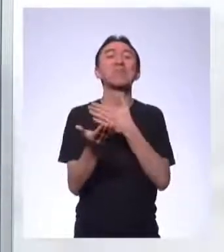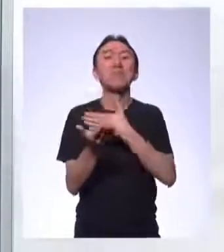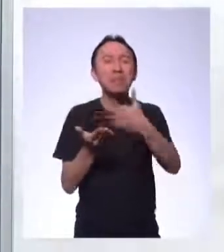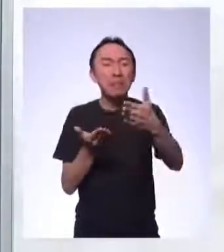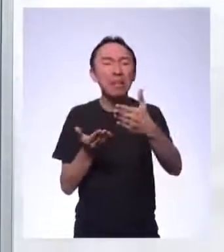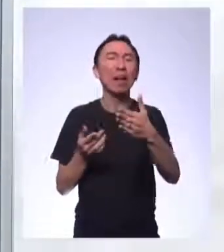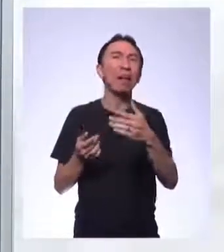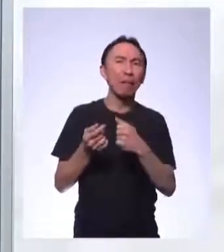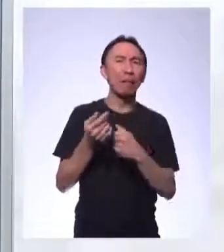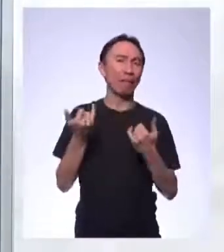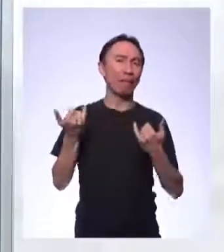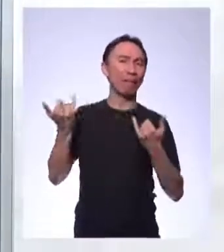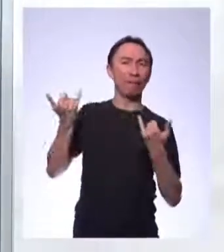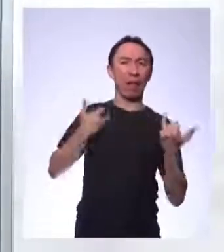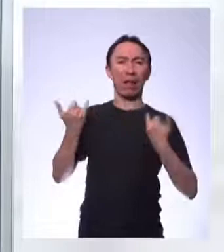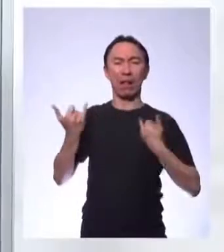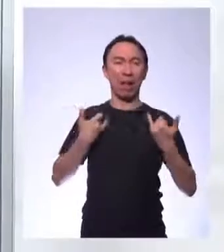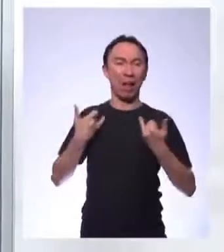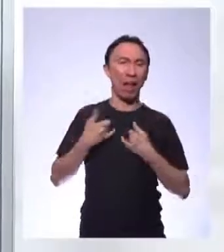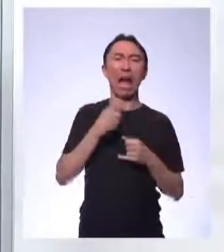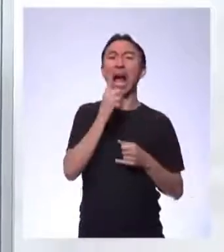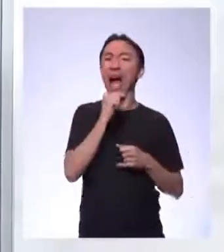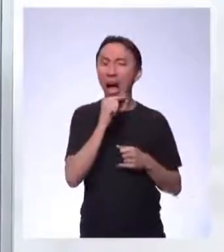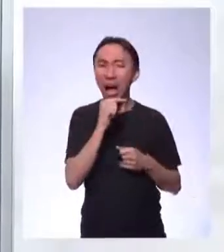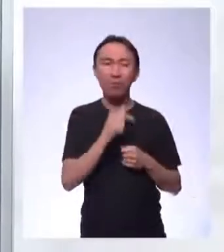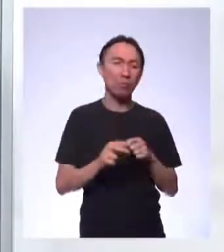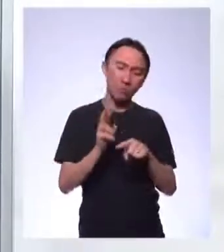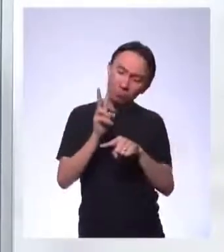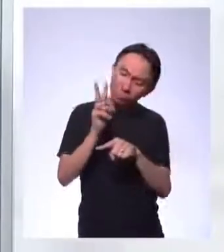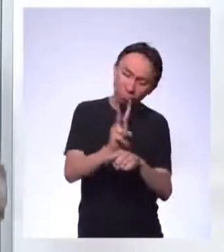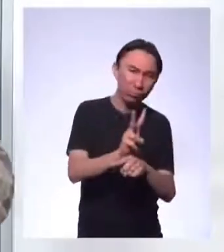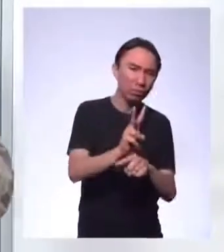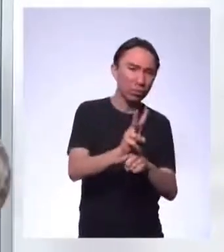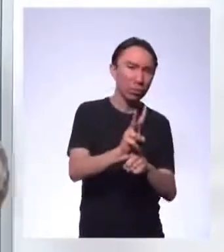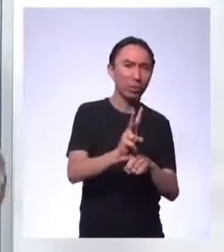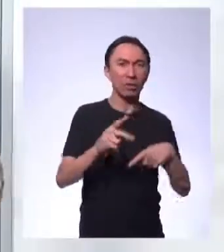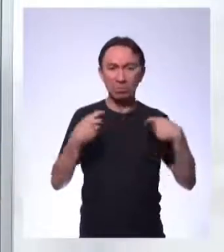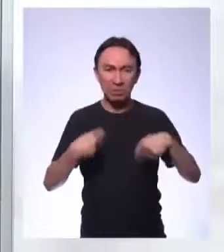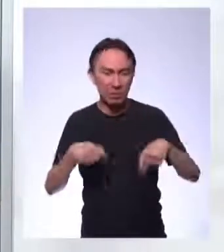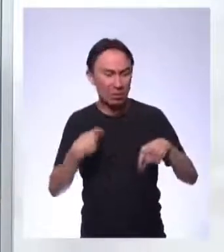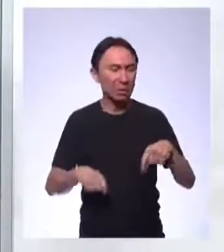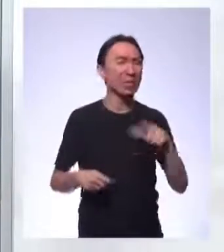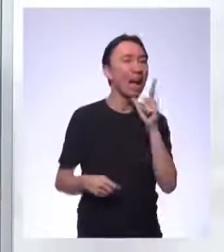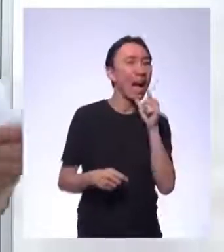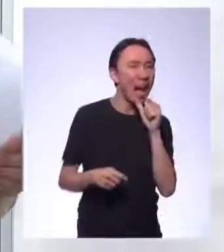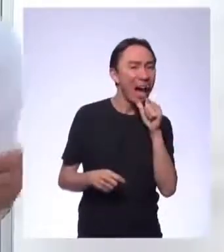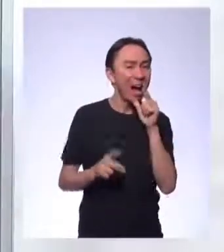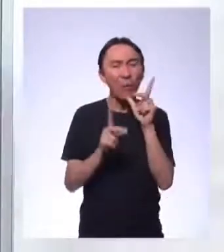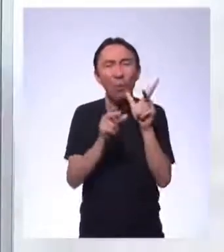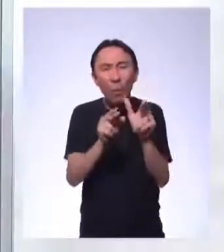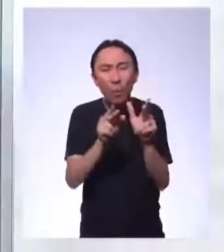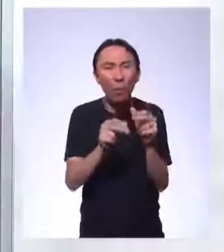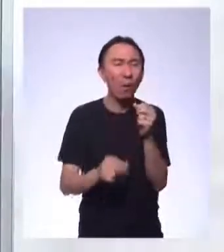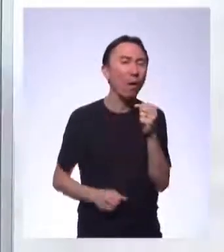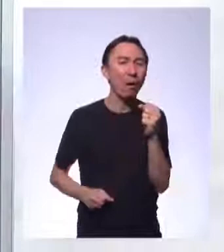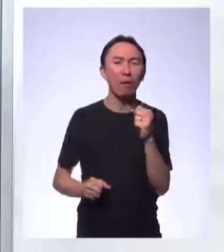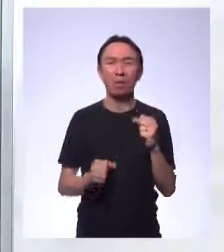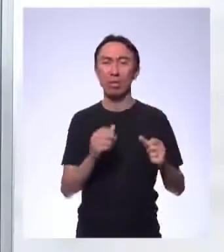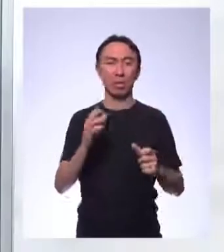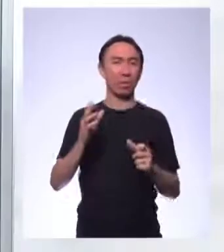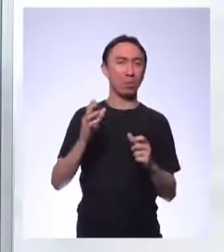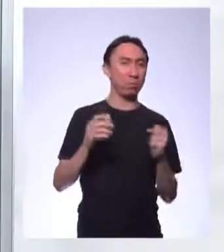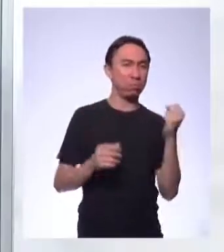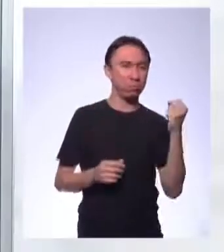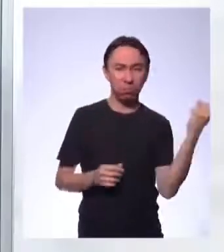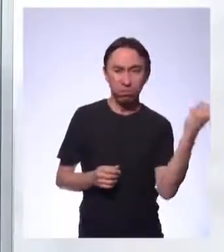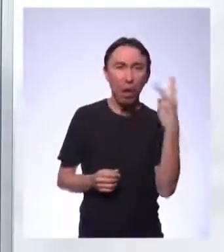que é importante preservar a água, né? Que a água é uma riqueza, que a água tem uma certa abundância, mas ela ao